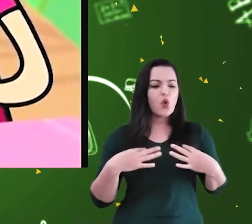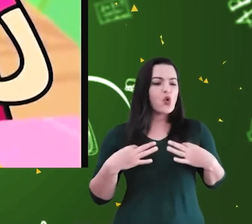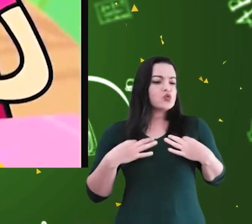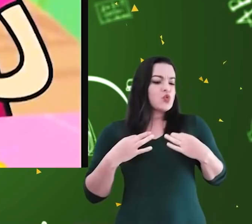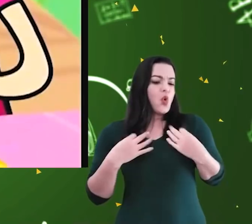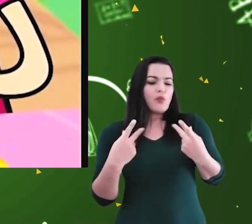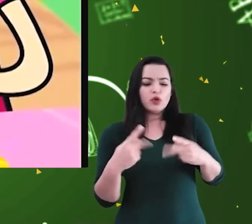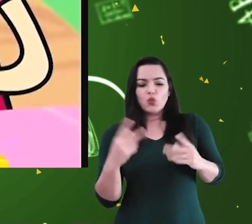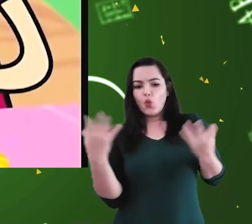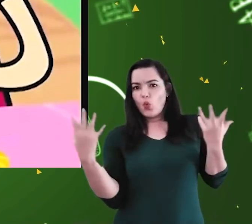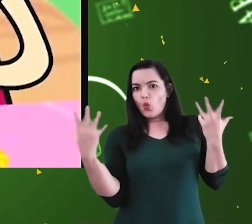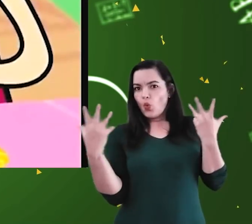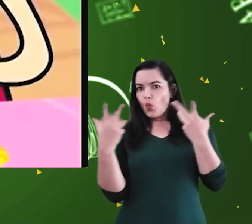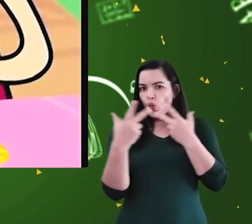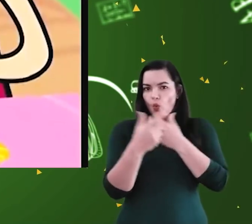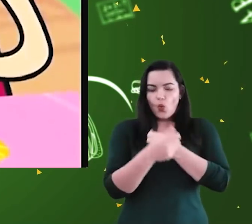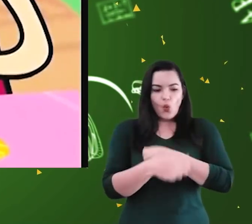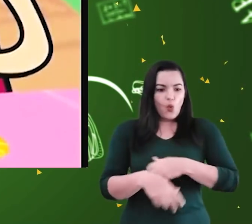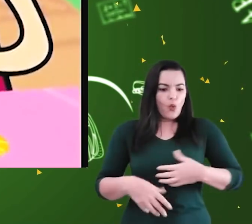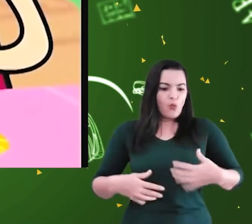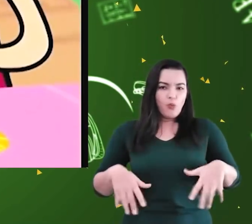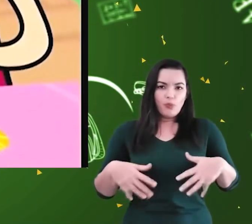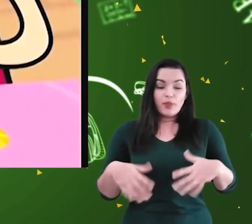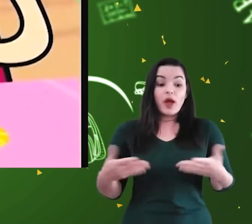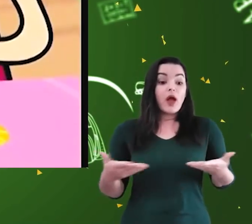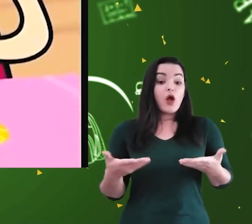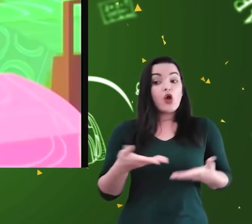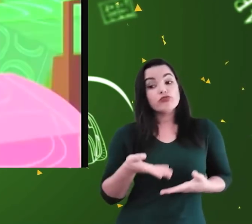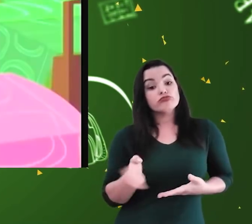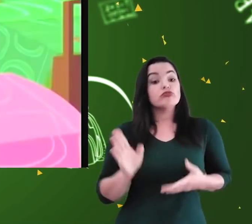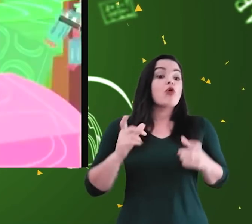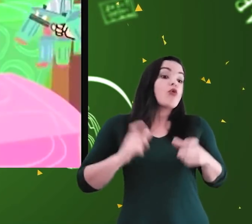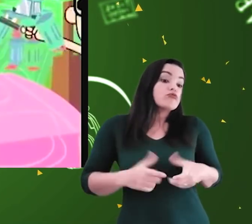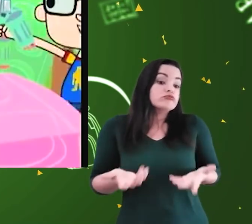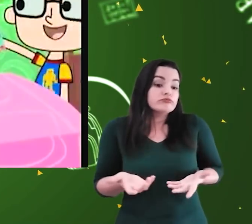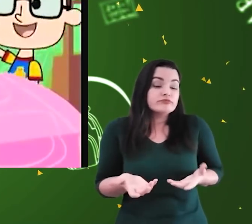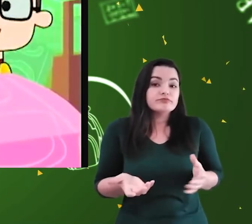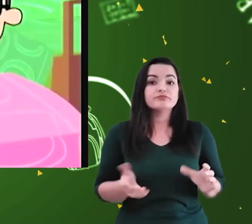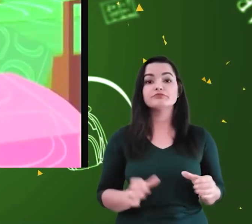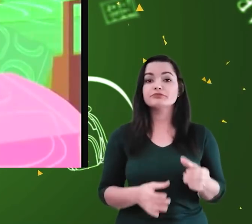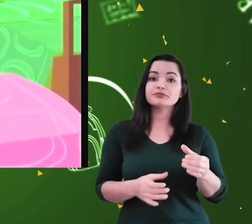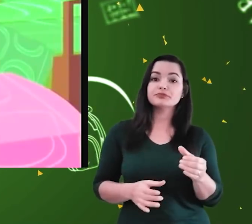roupa? E agora, para onde vamos?